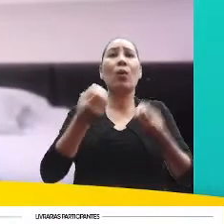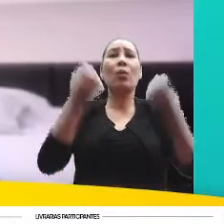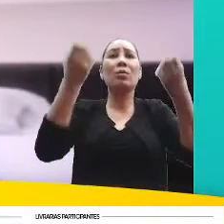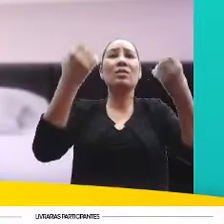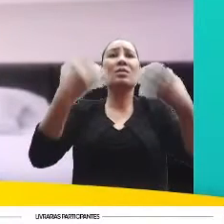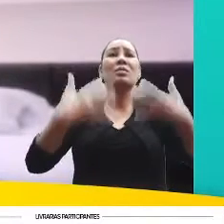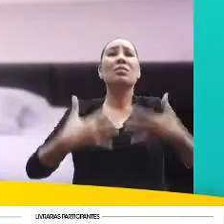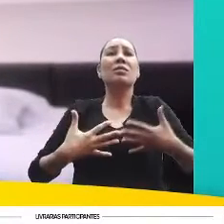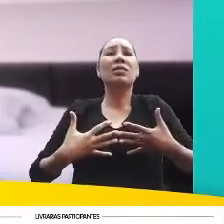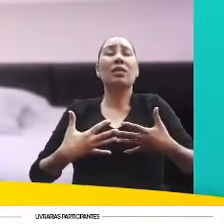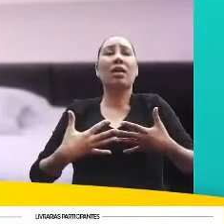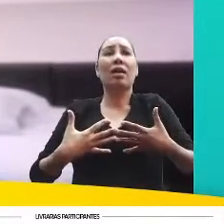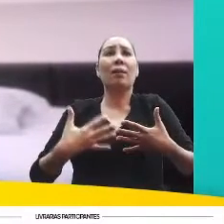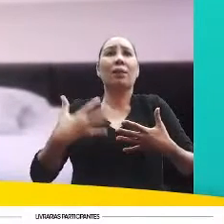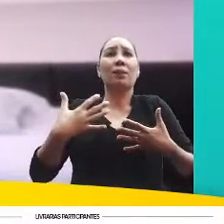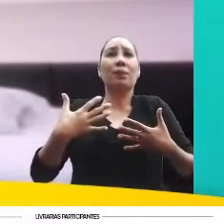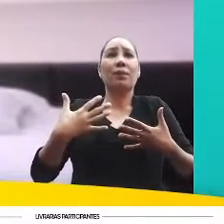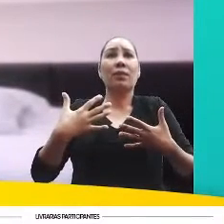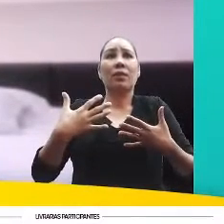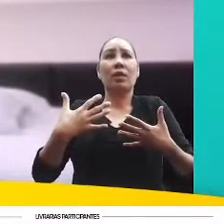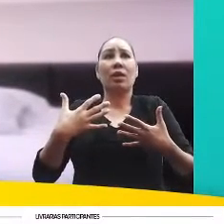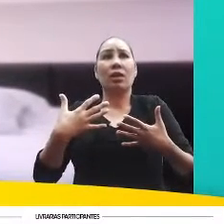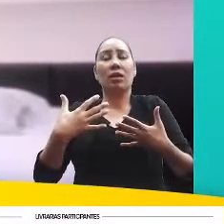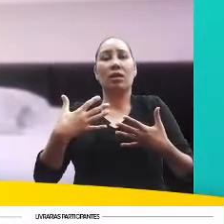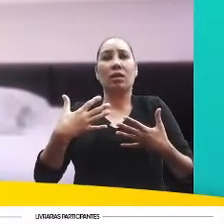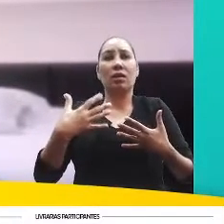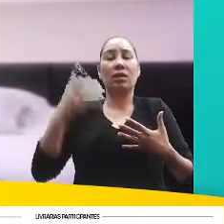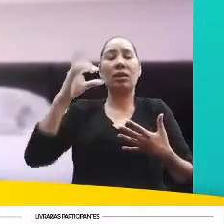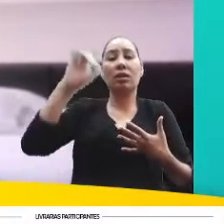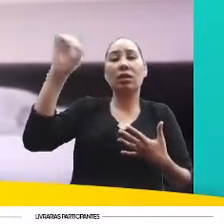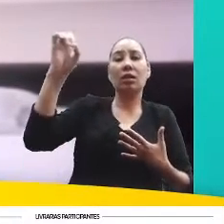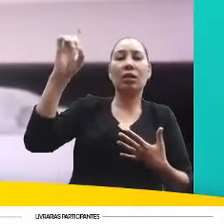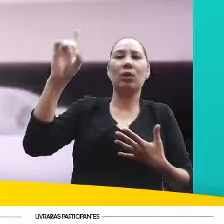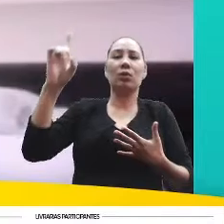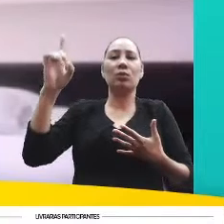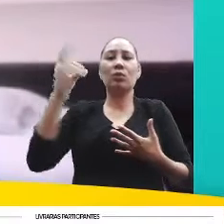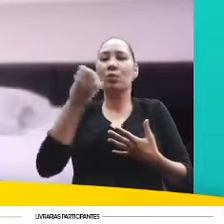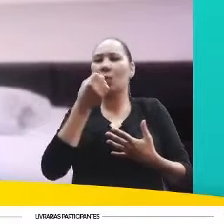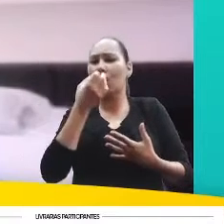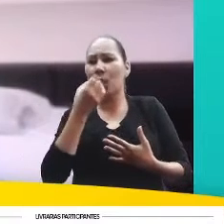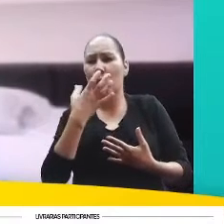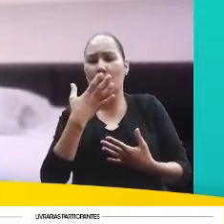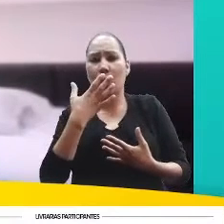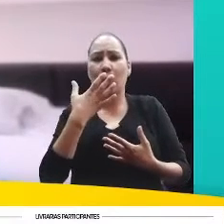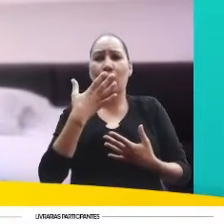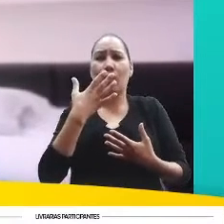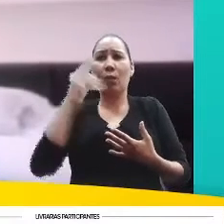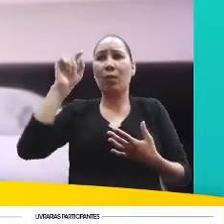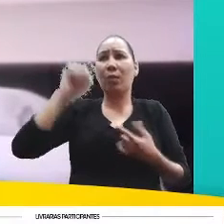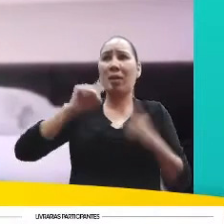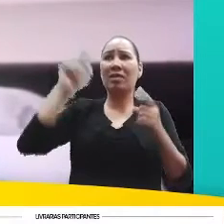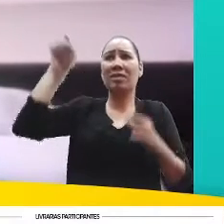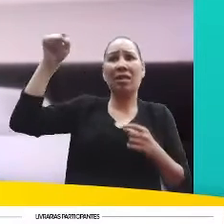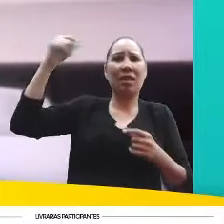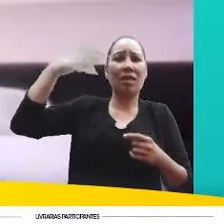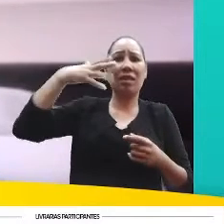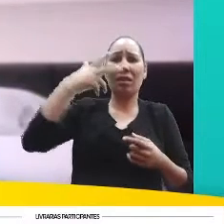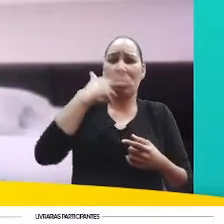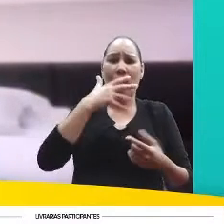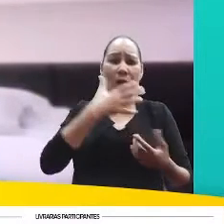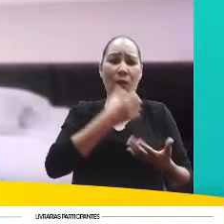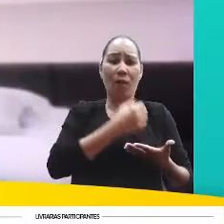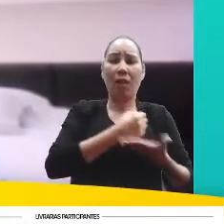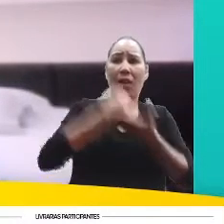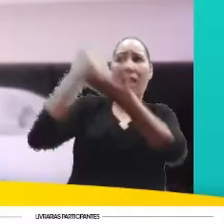Deus amoroso, infinitamente justo e bom, misericordioso, quando nos leva os